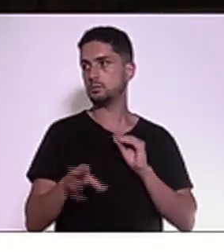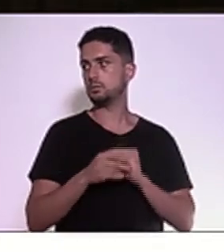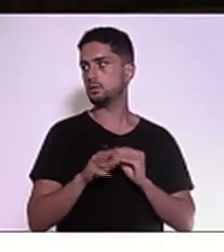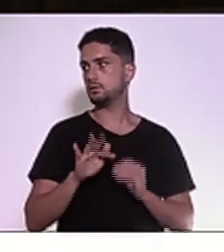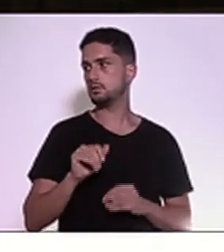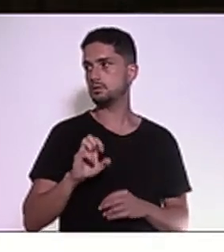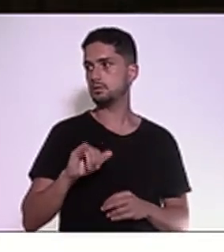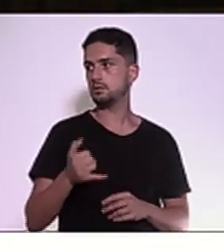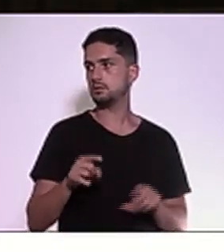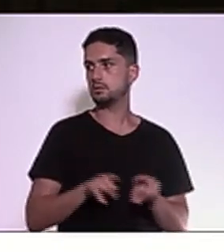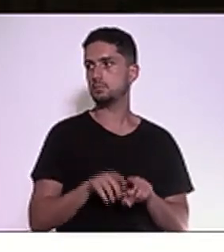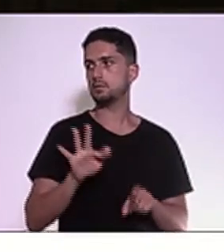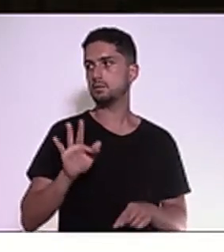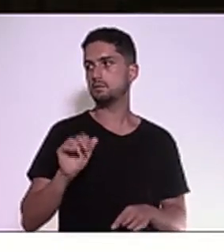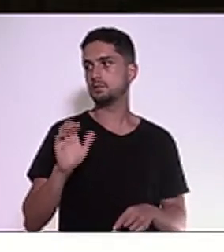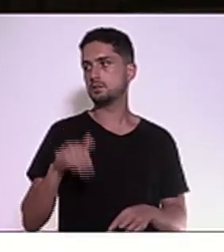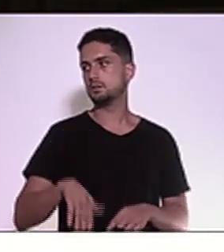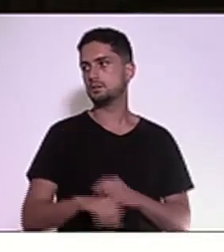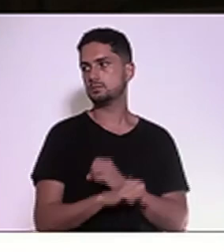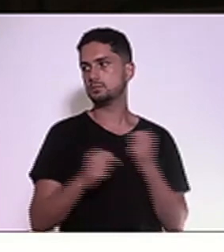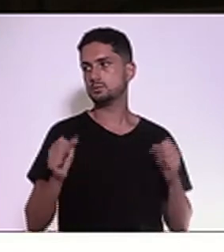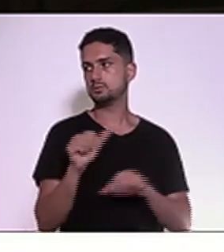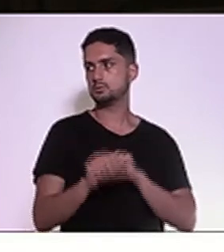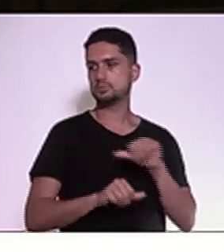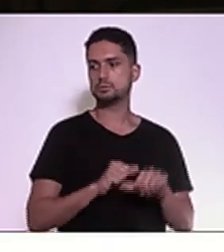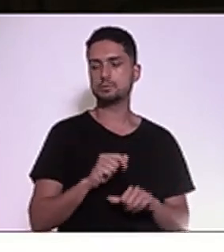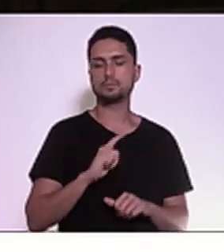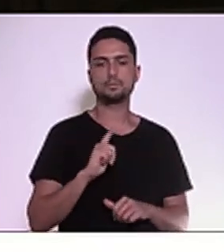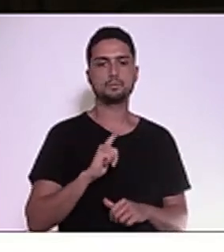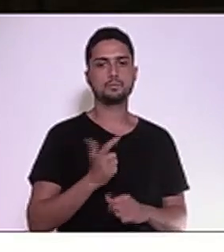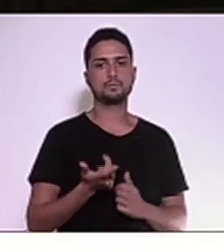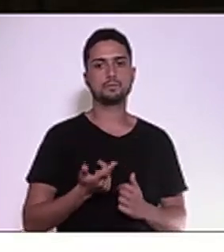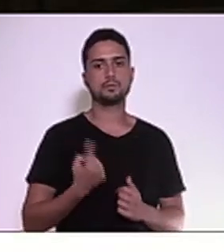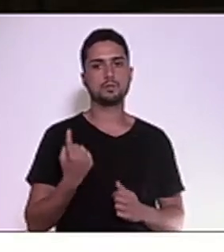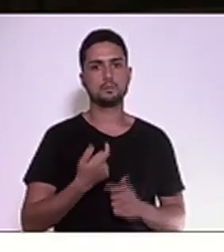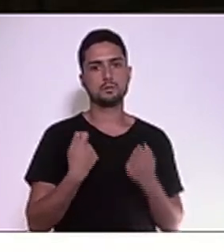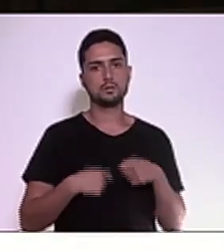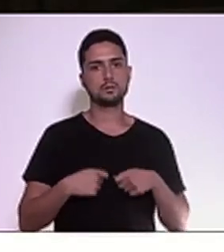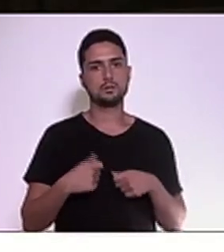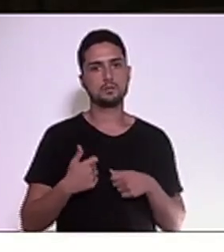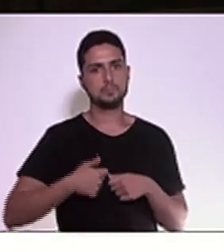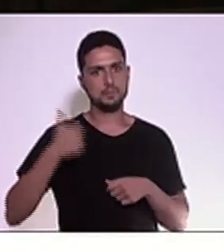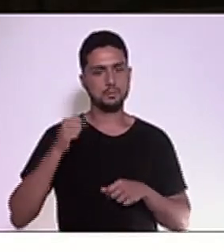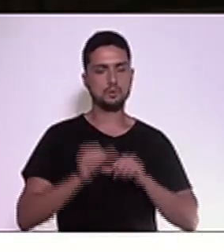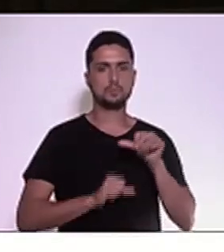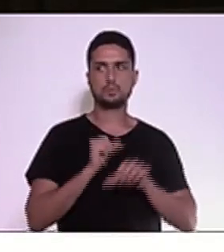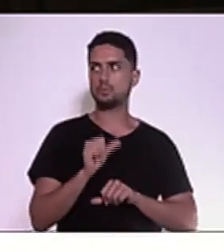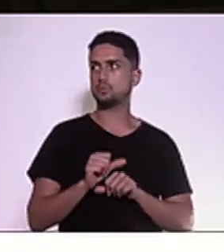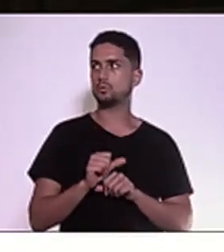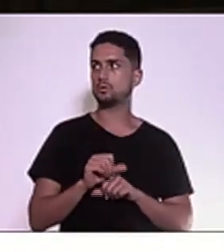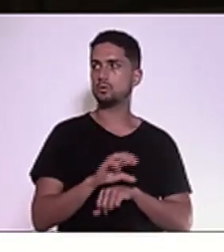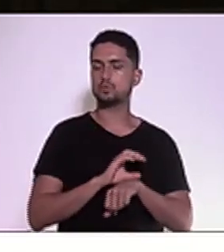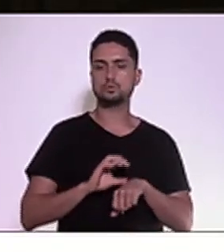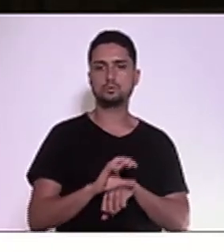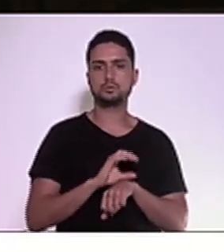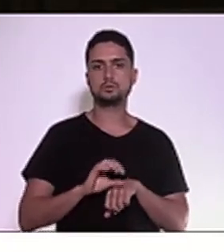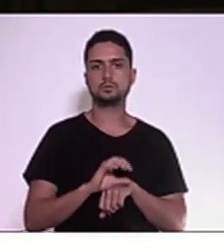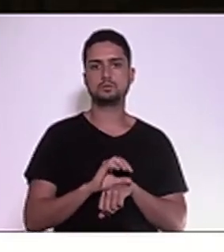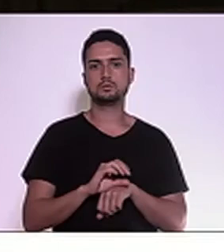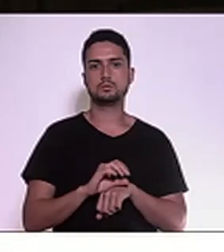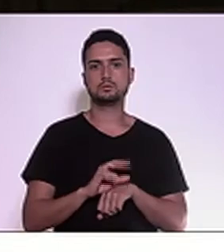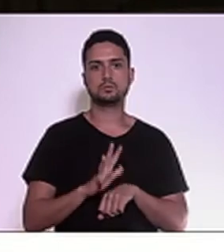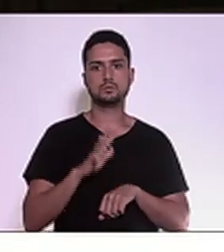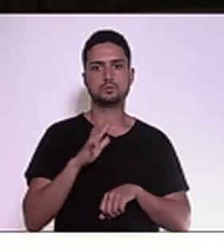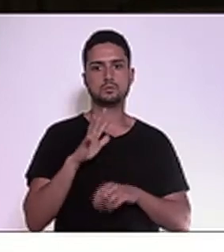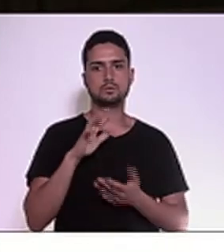do FECAM, mexendo um percentual vinculado a esses fundos, sem que a gente não mexa antes no dispositivo constitucional, que é, portanto,